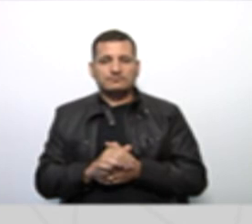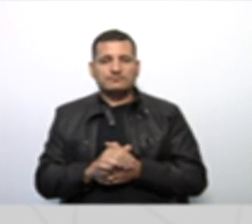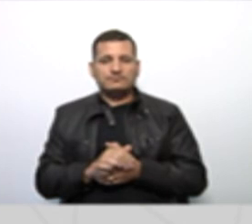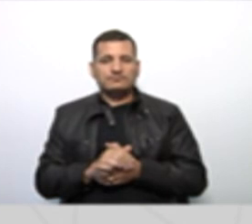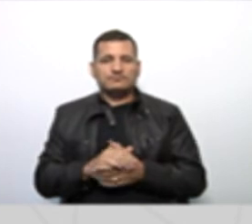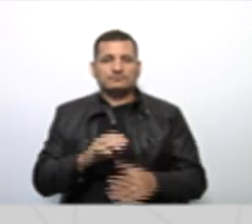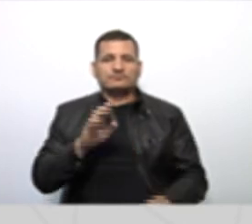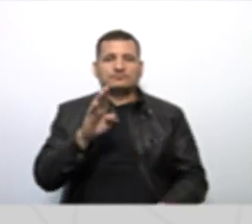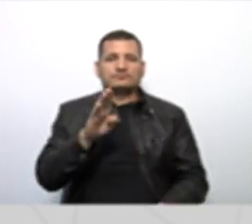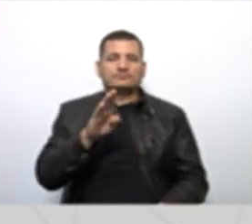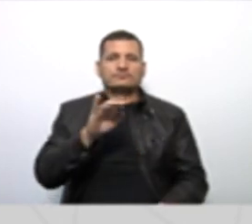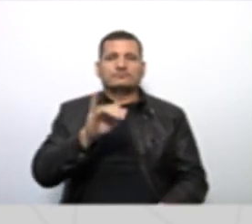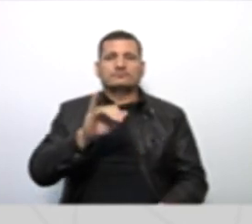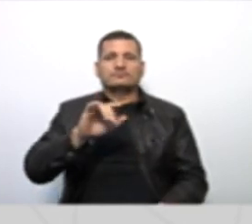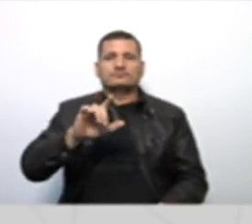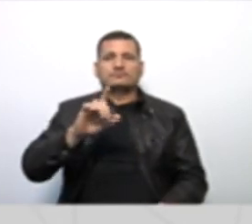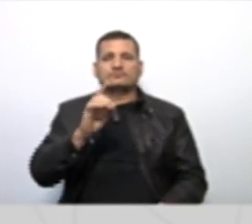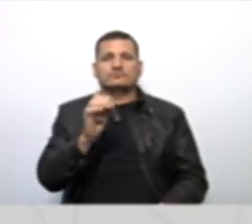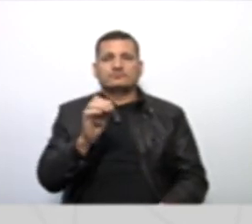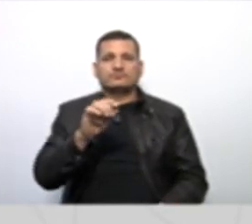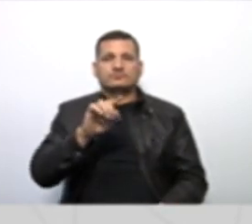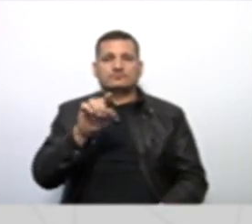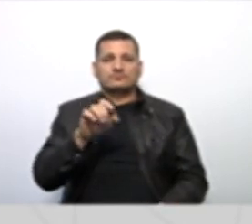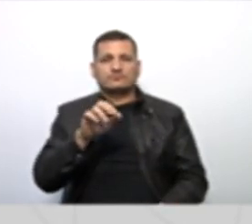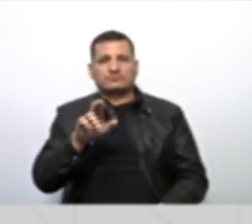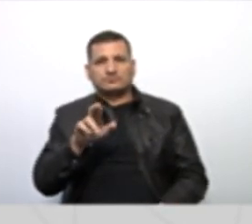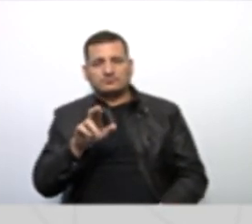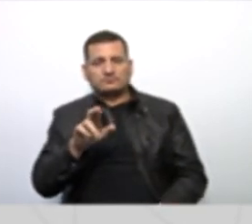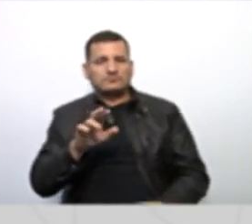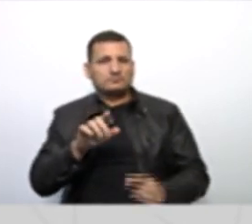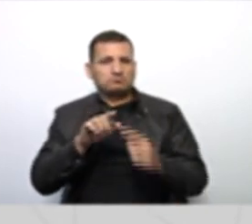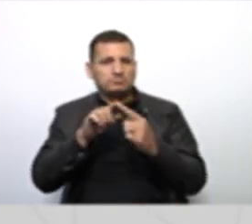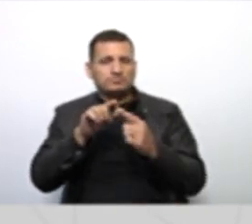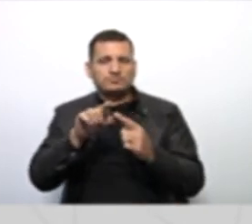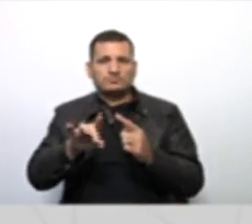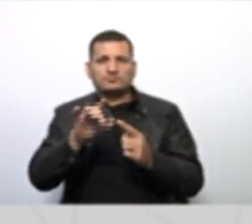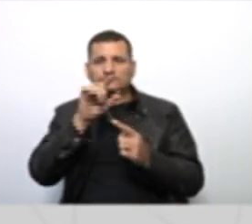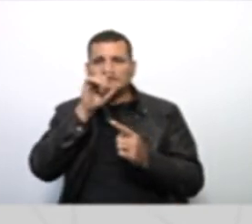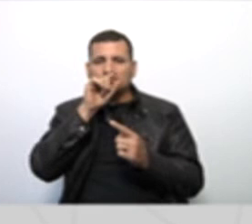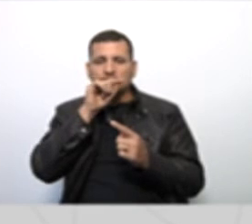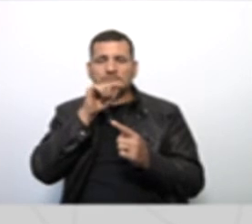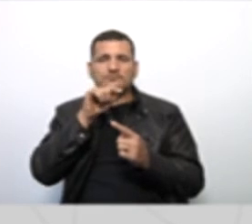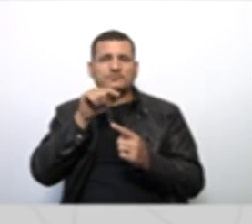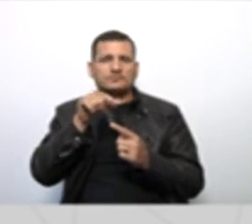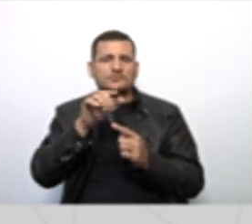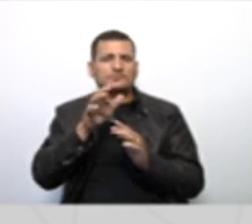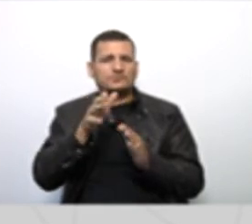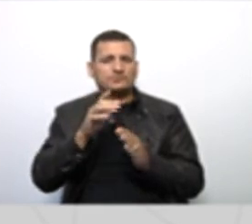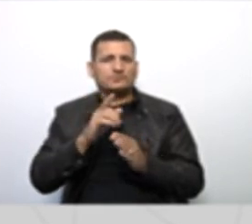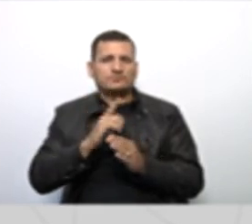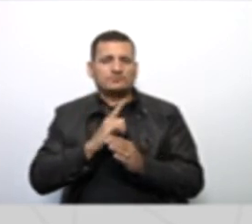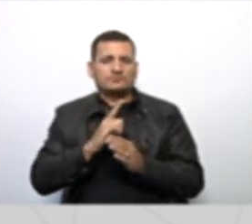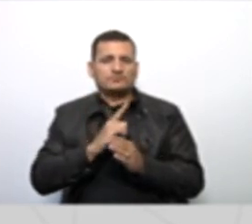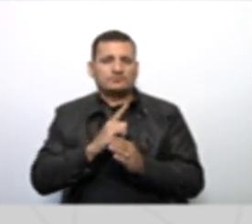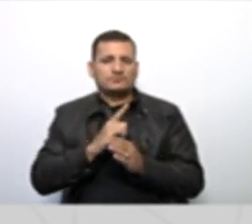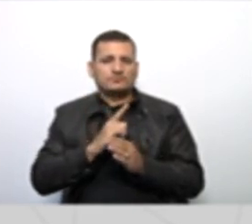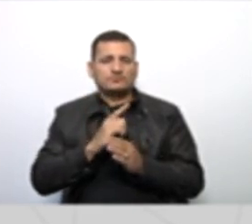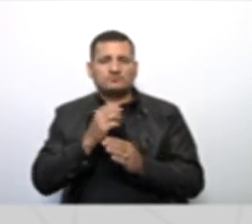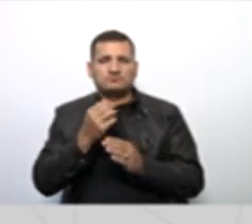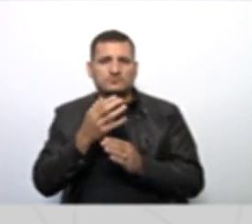O BuildZone atualmente funciona apenas no Linux. É uma versão alfa, mas já funciona bem e